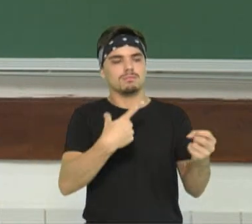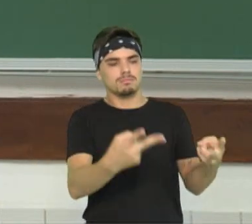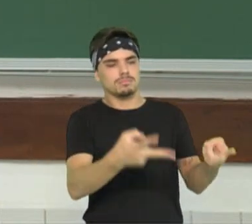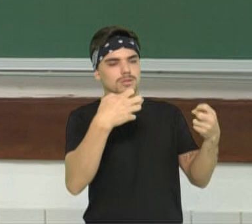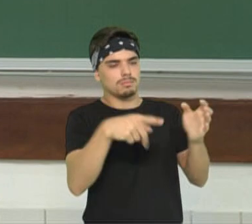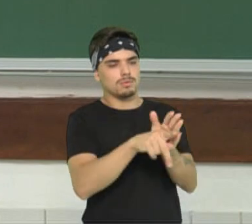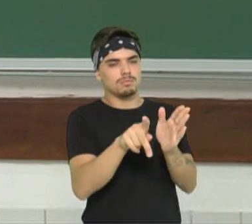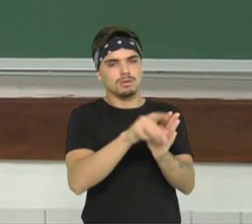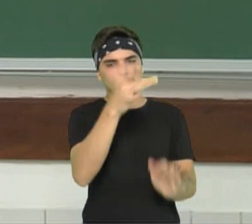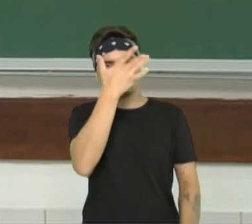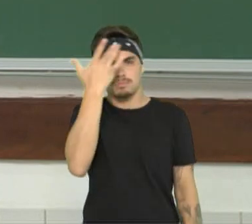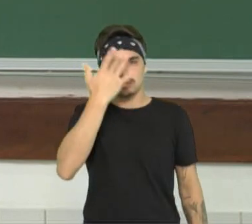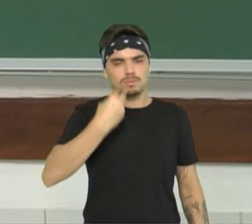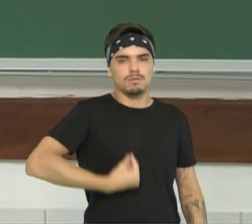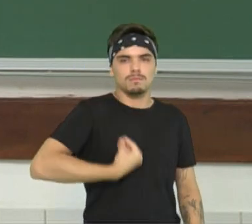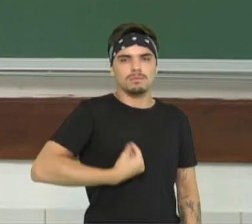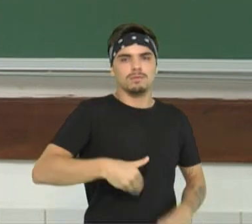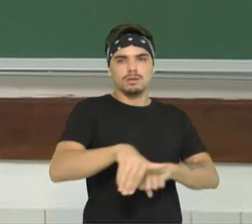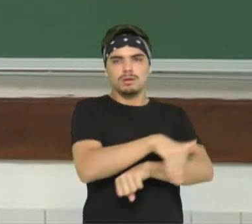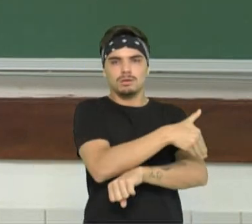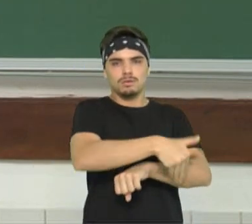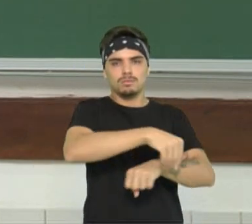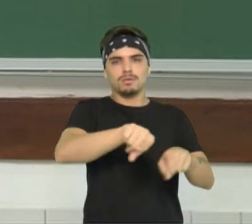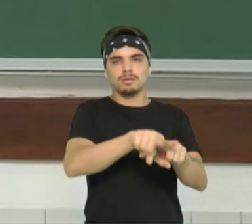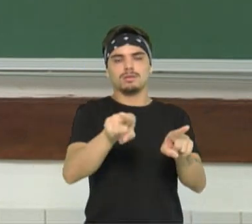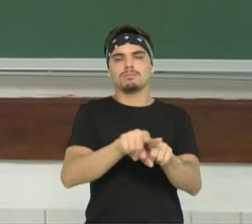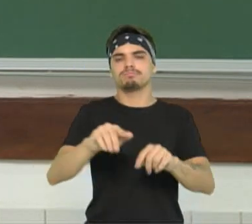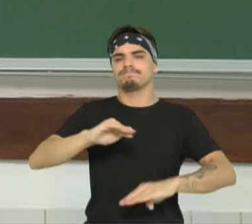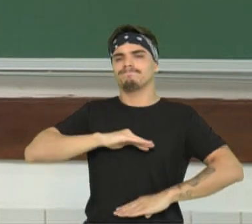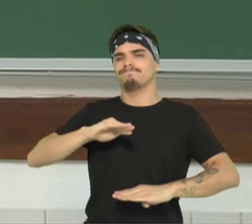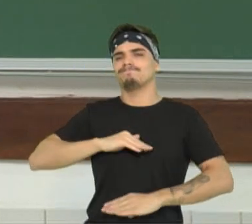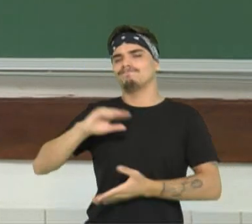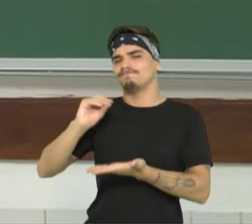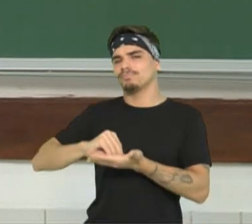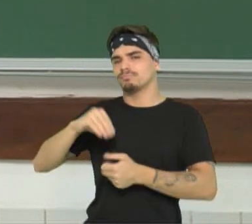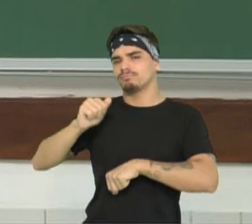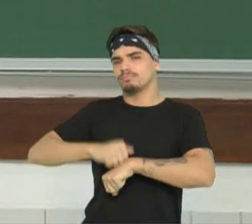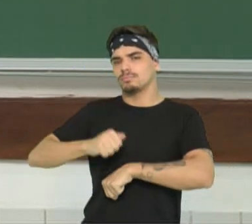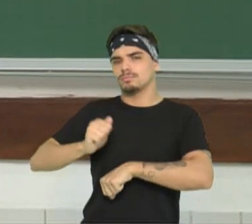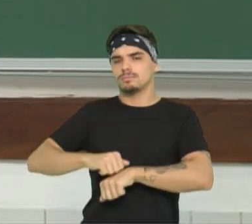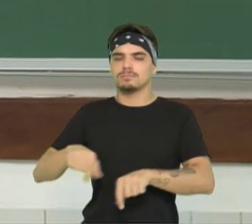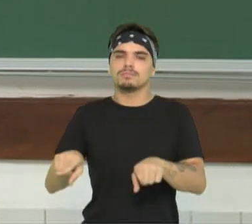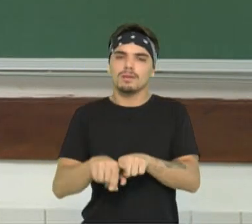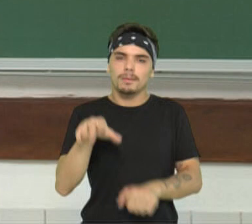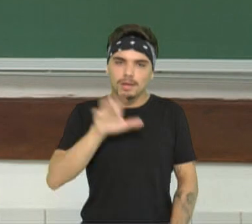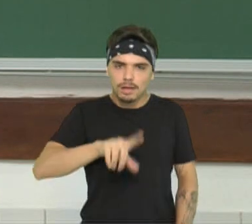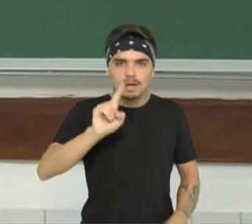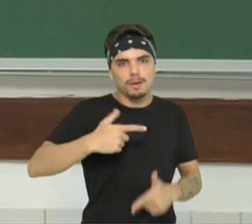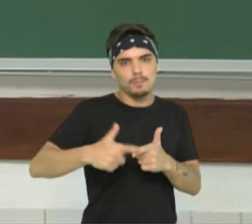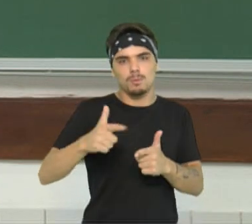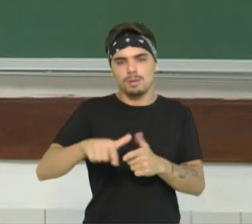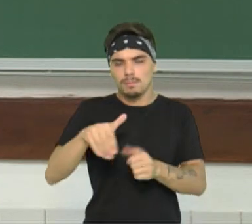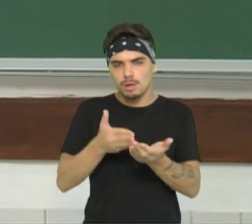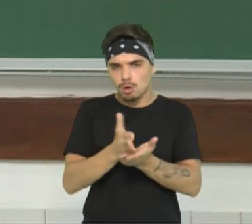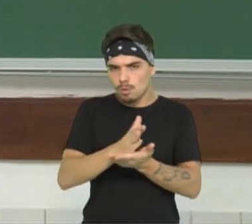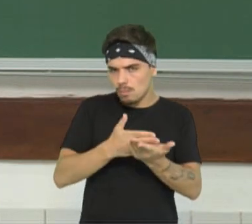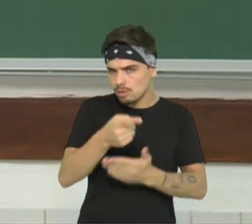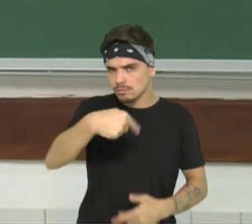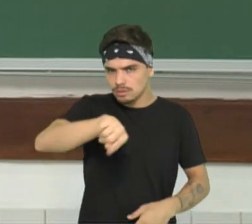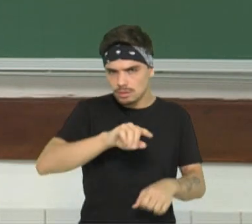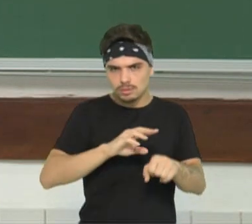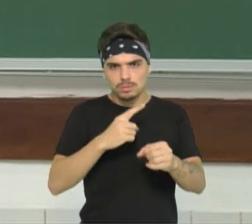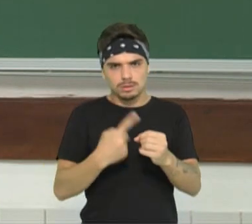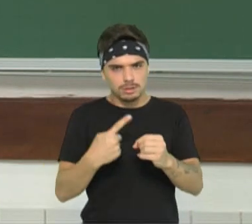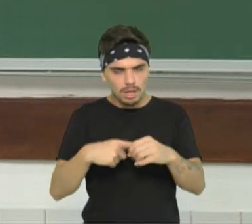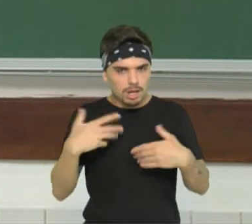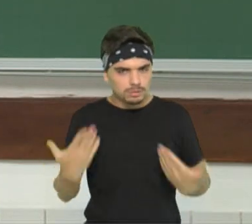pessoas vivendo na rua, pessoas vivendo em condições muito precárias. Isso é um problema que te incomoda aí no teu